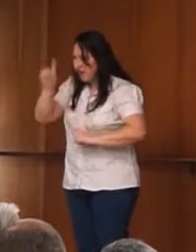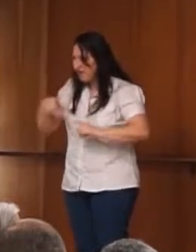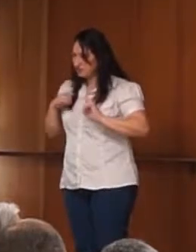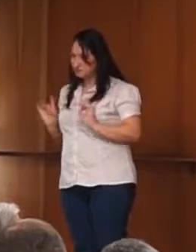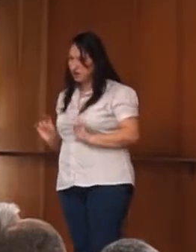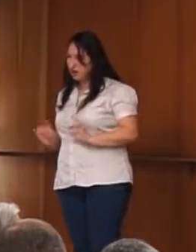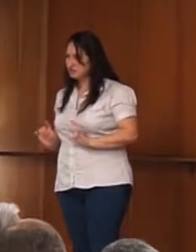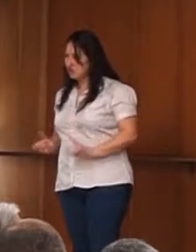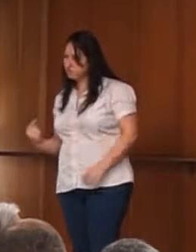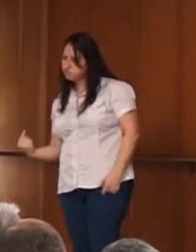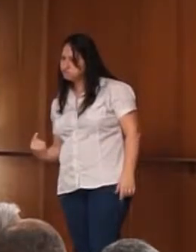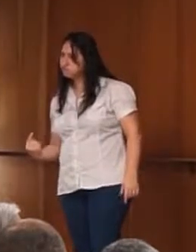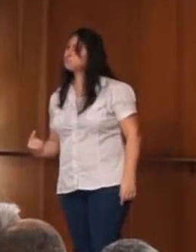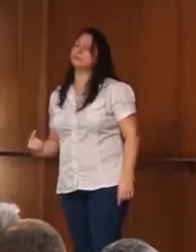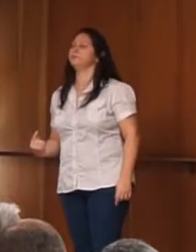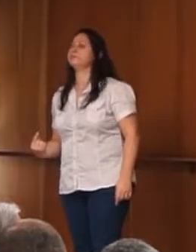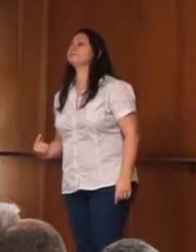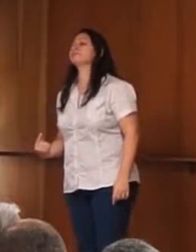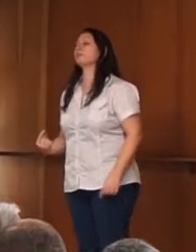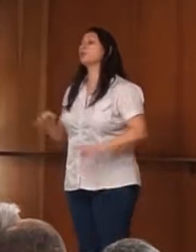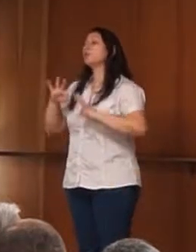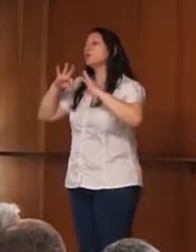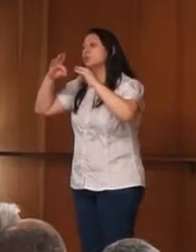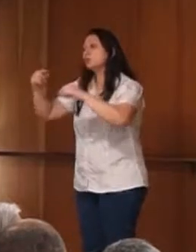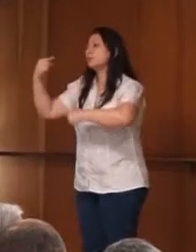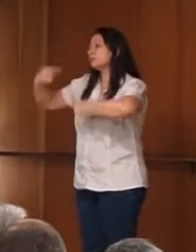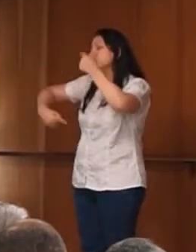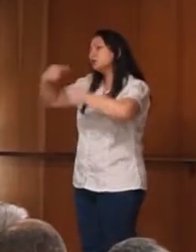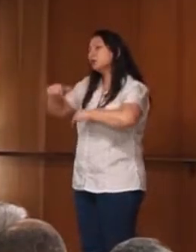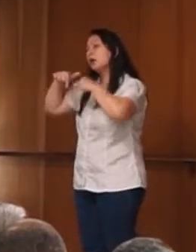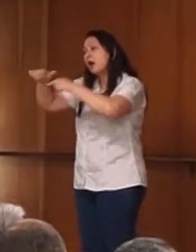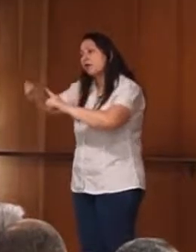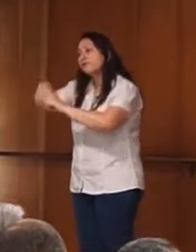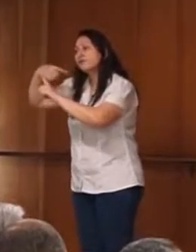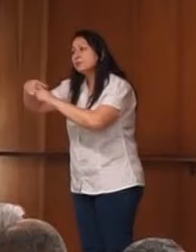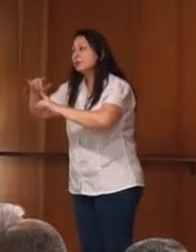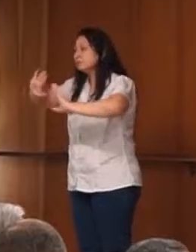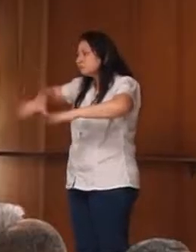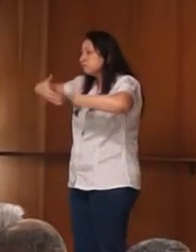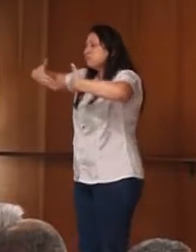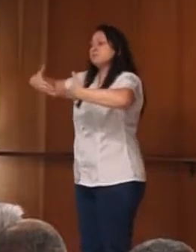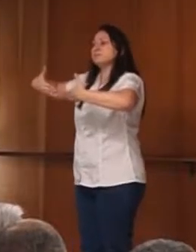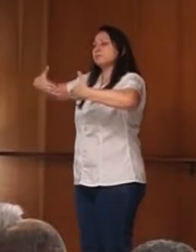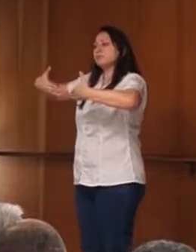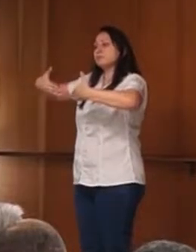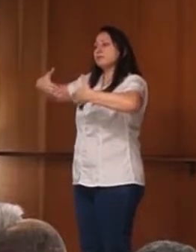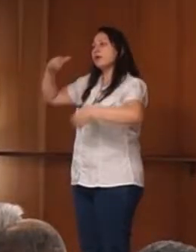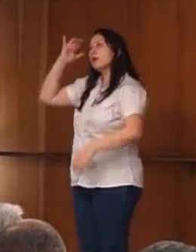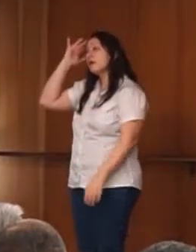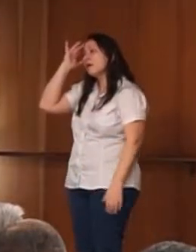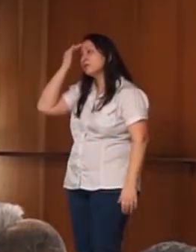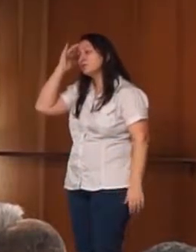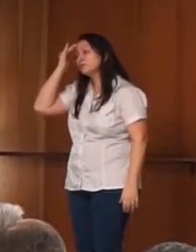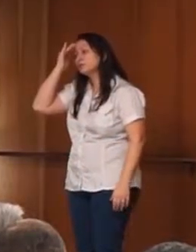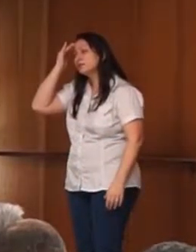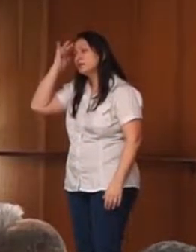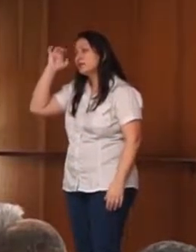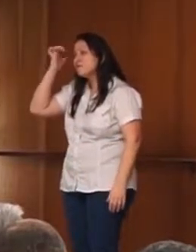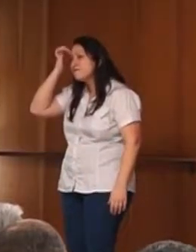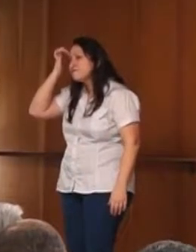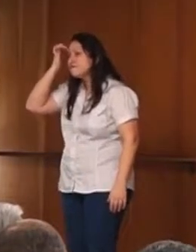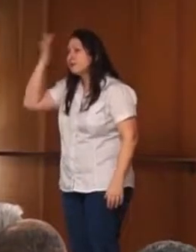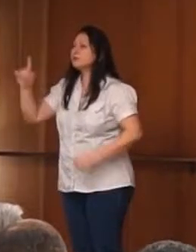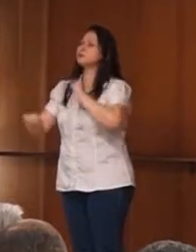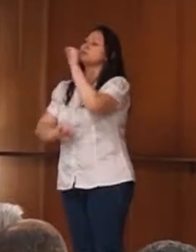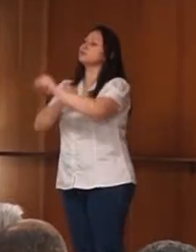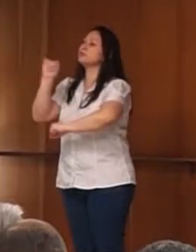Então, quando todas as políticas afirmativas elas começaram a aflorar, para mim foi fácil entender de que, na verdade, a gente